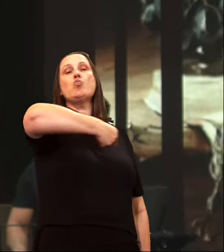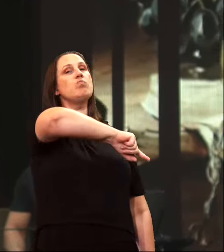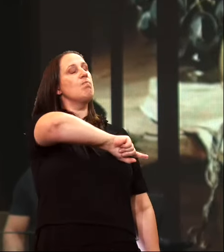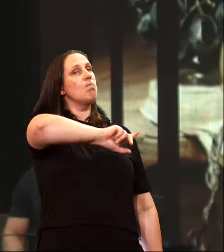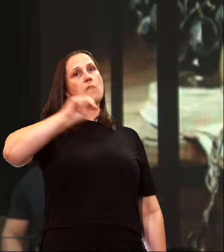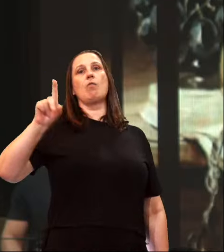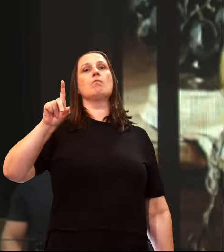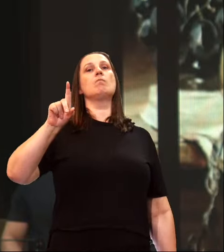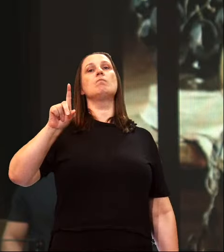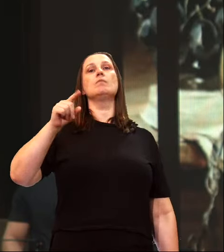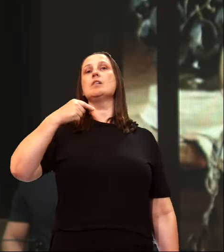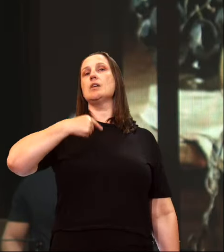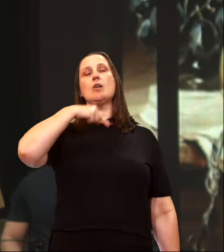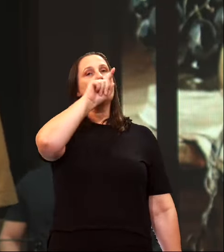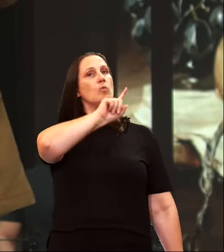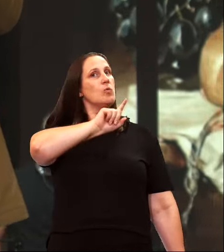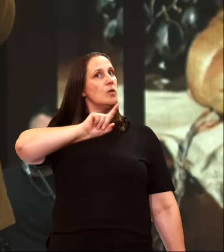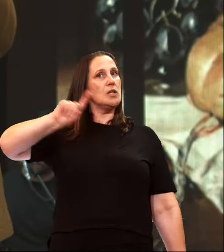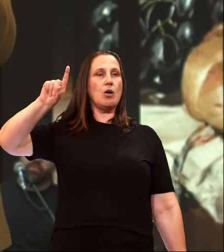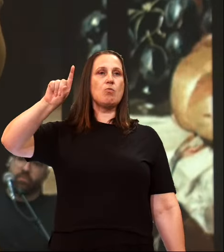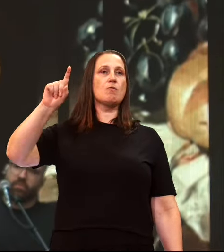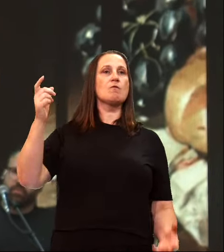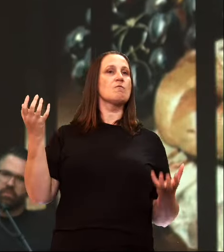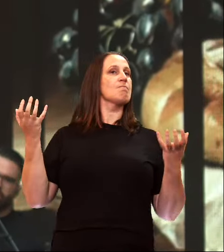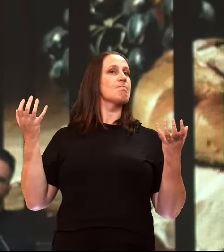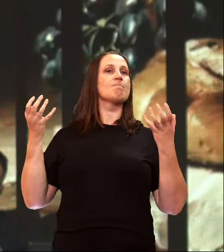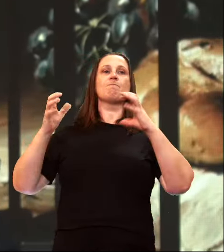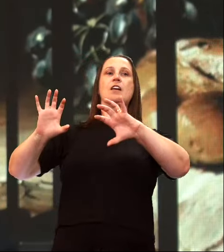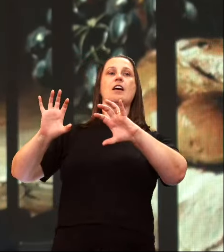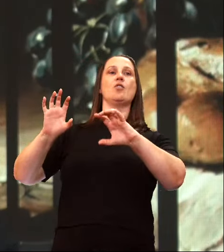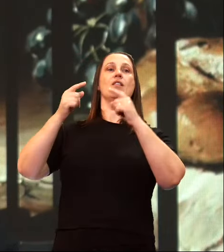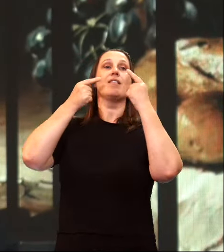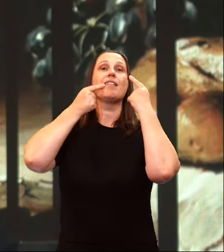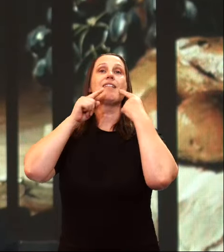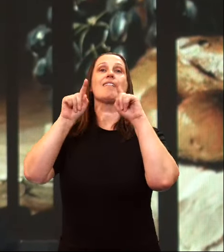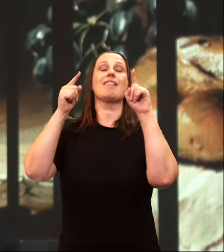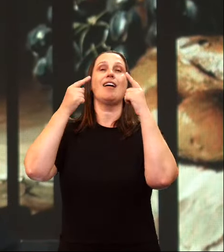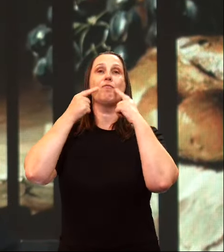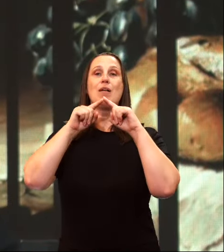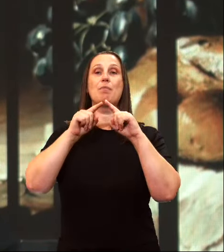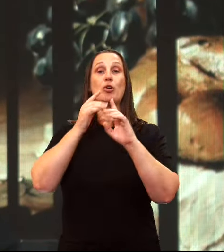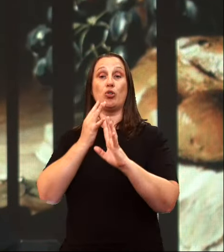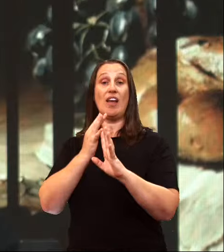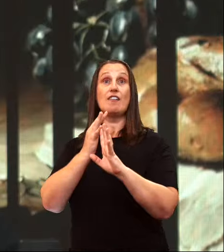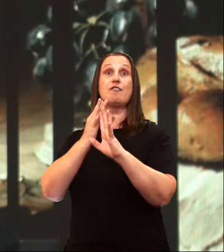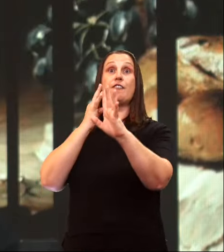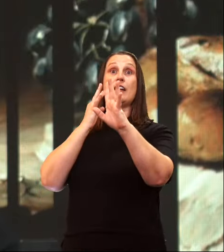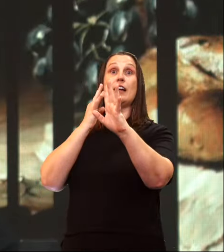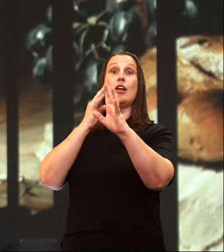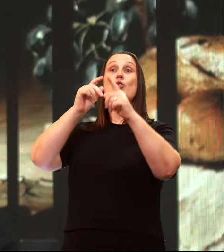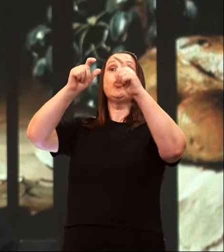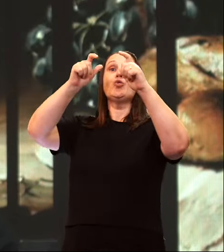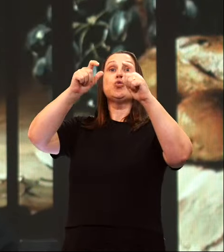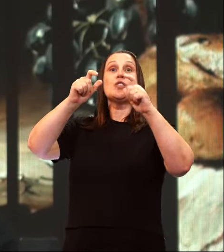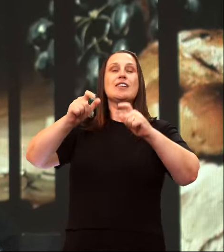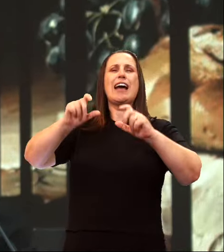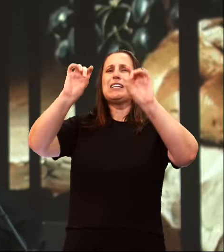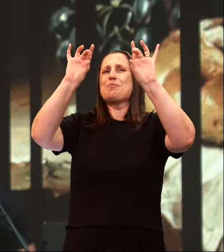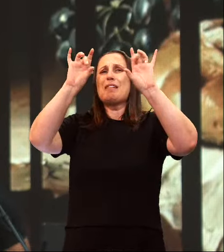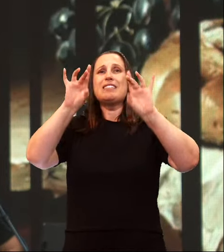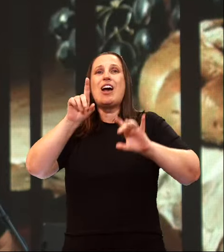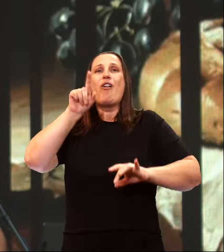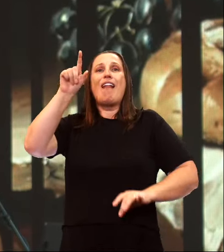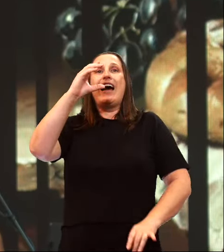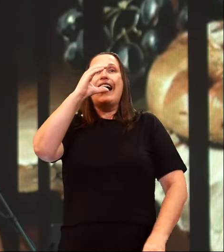não, eu me recuso a reclamar estando na fila, porque nós estamos indo para